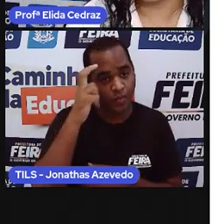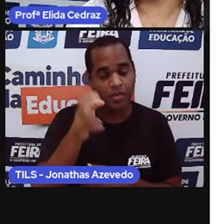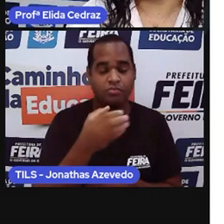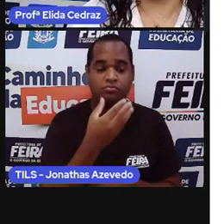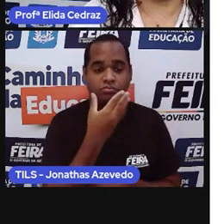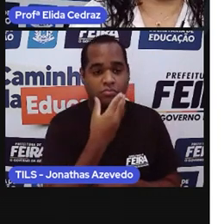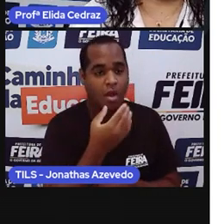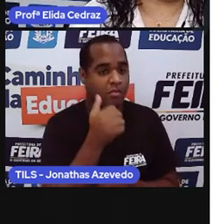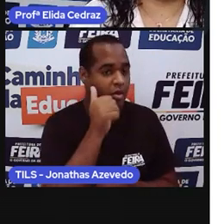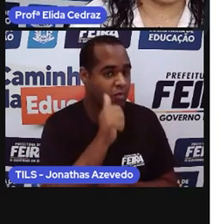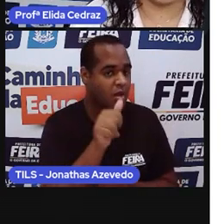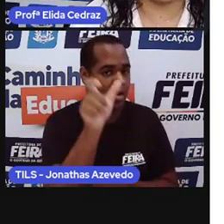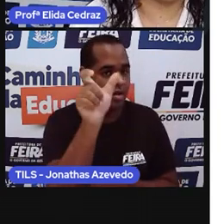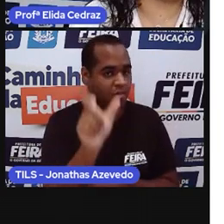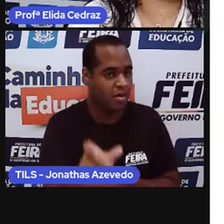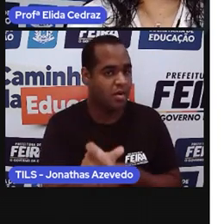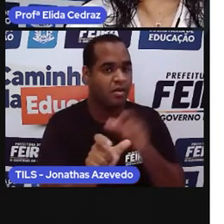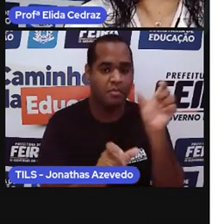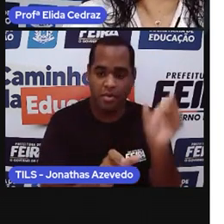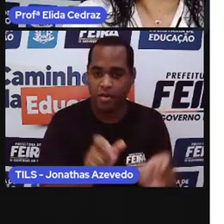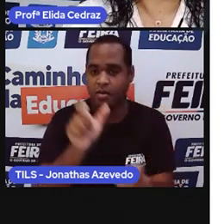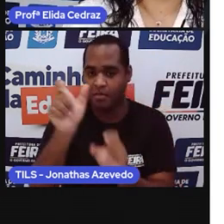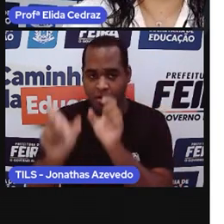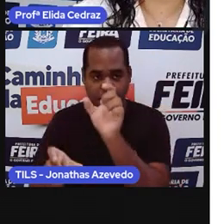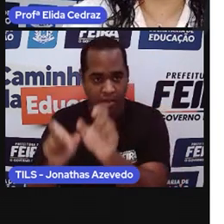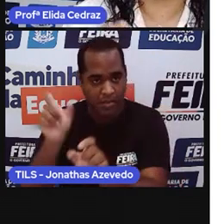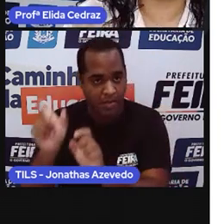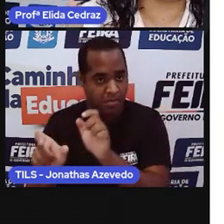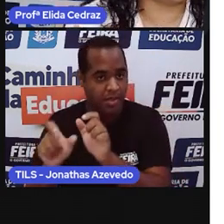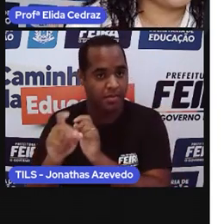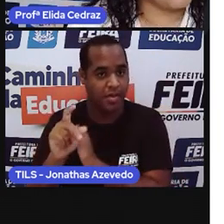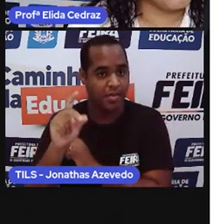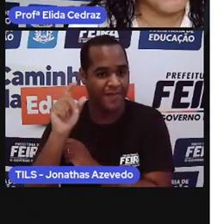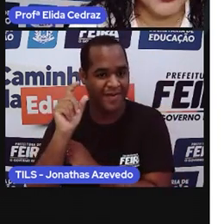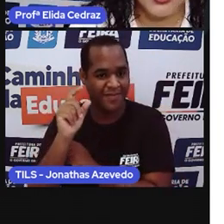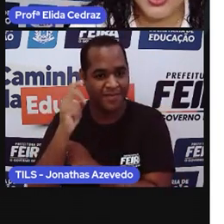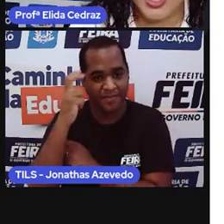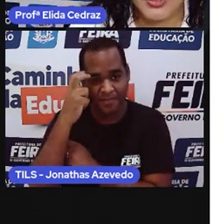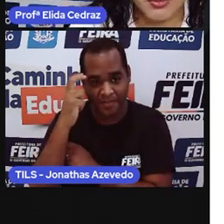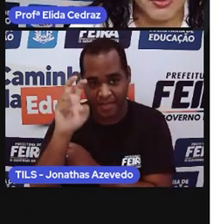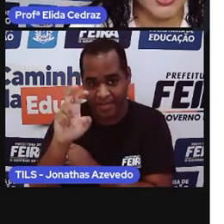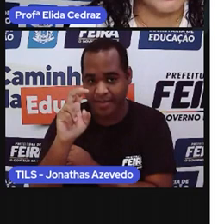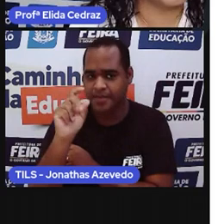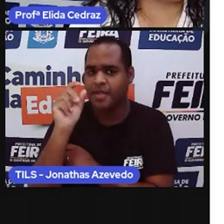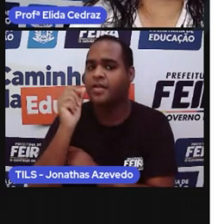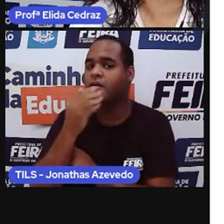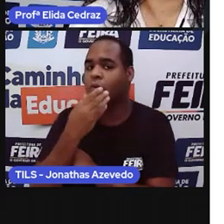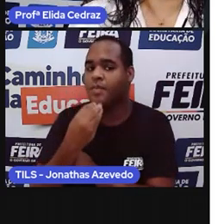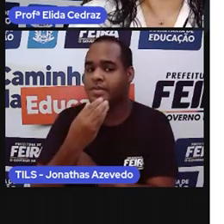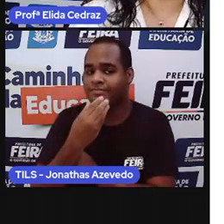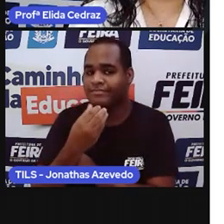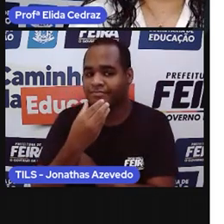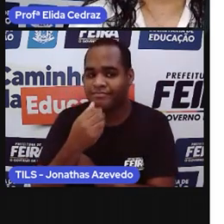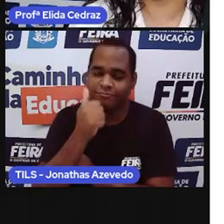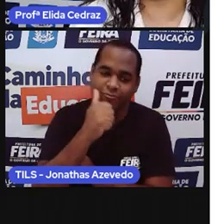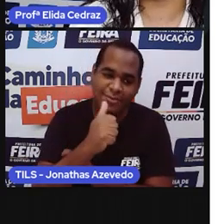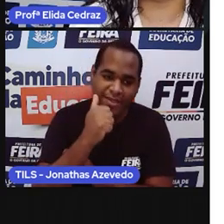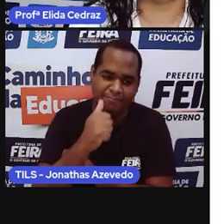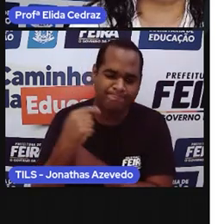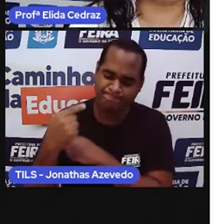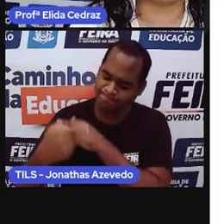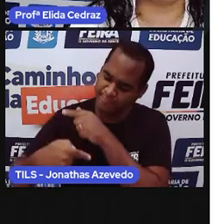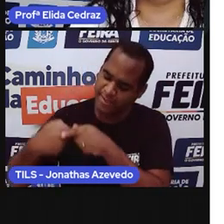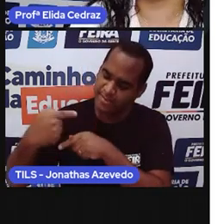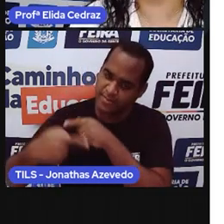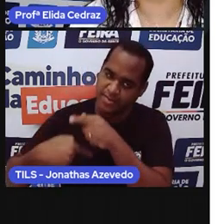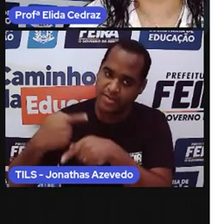humana. Faz parte da herança cultural dos seres humanos, e todo